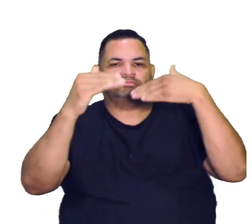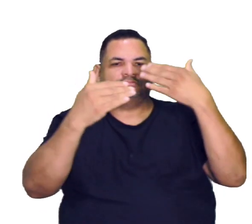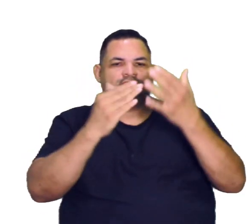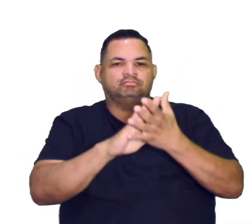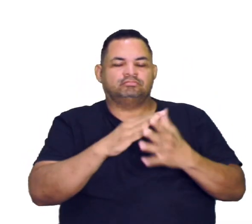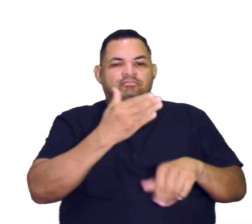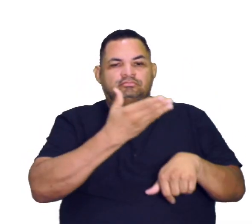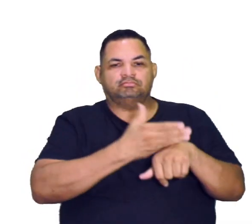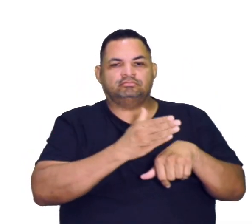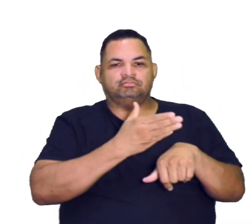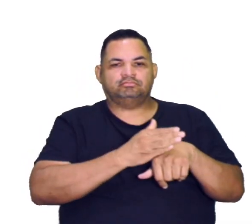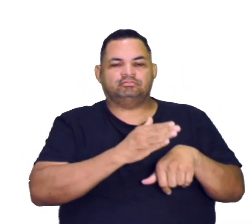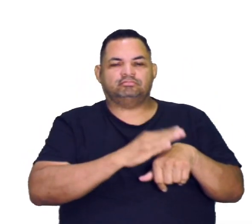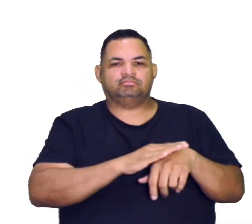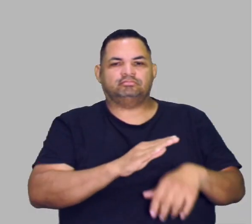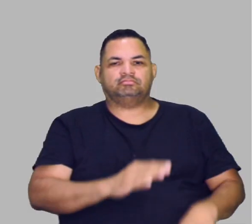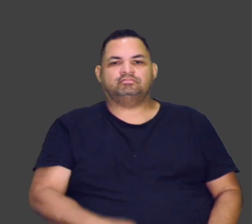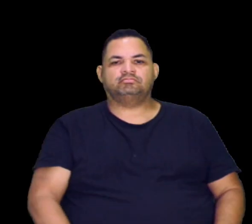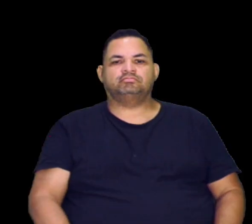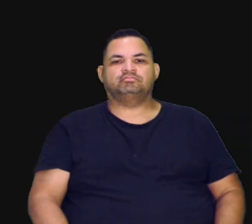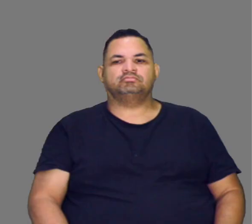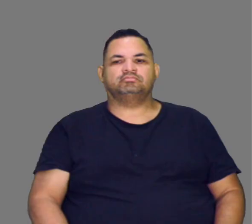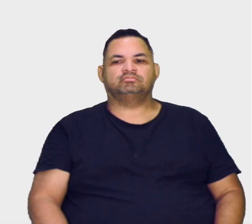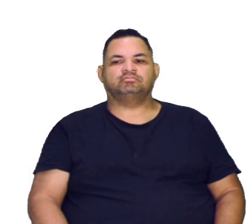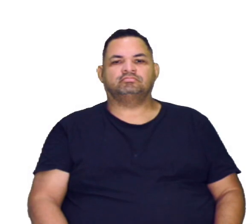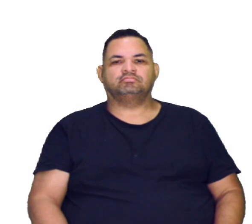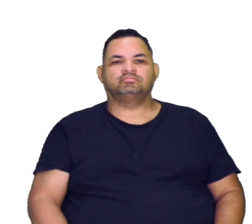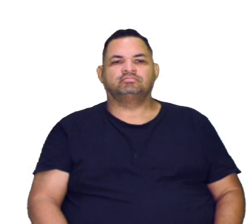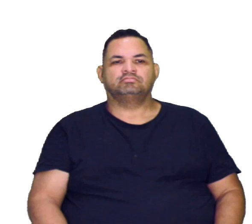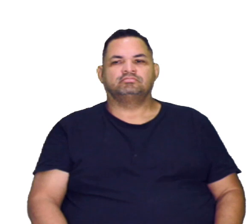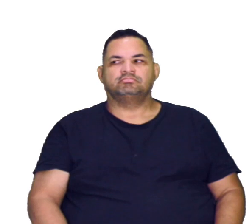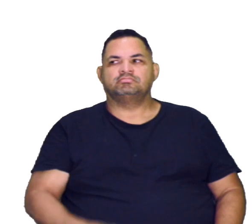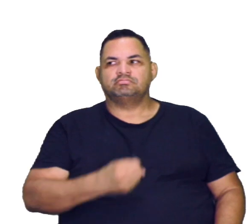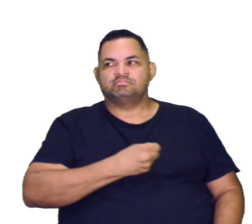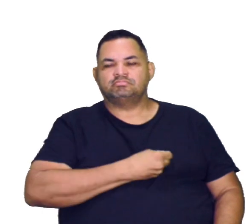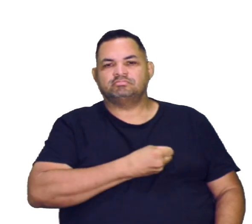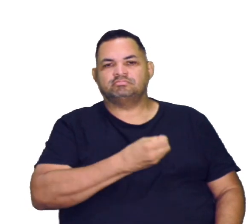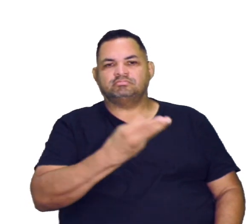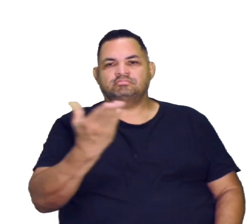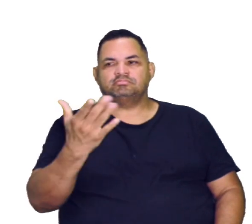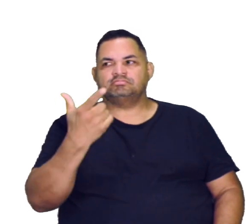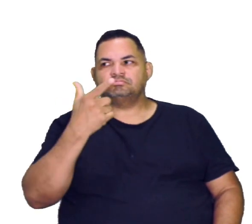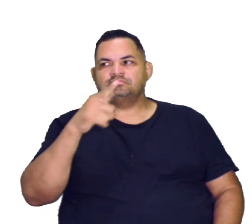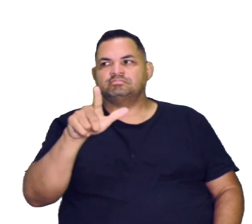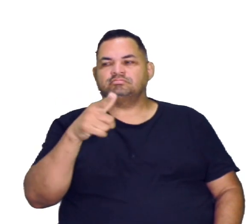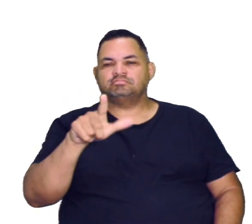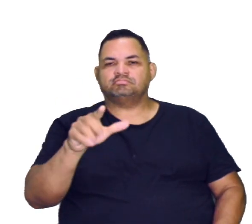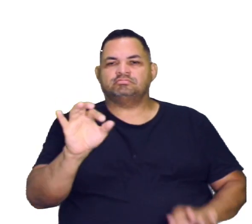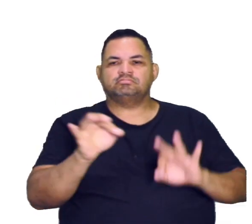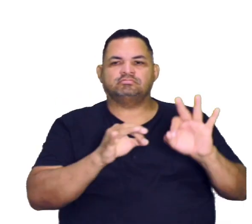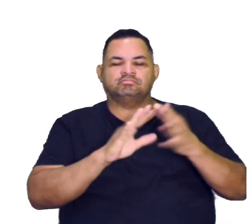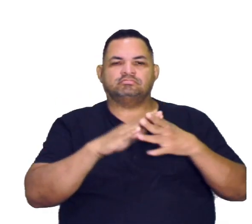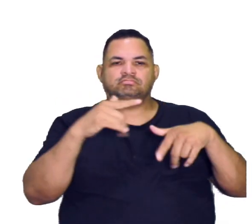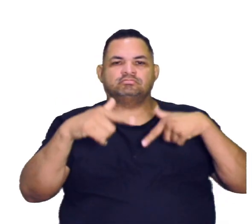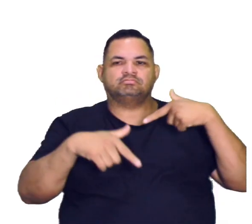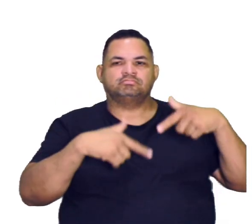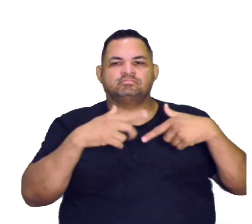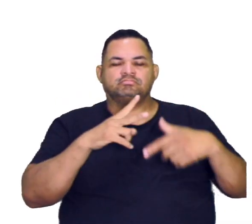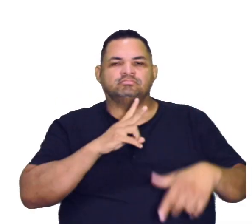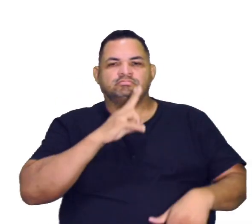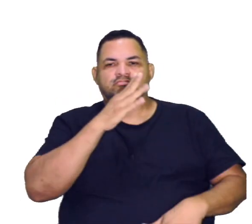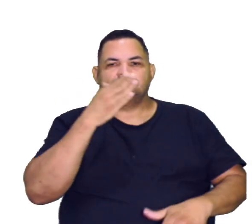nossos treinos, nos nossos exercícios. Essa quantidade aí dessas repetições vai ser trabalhada aí a